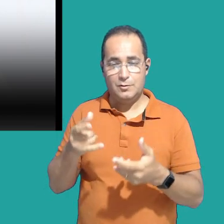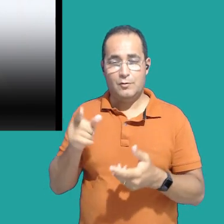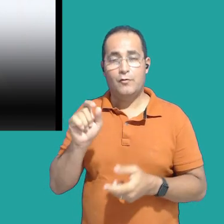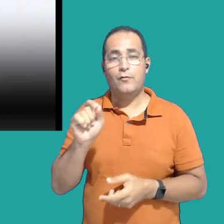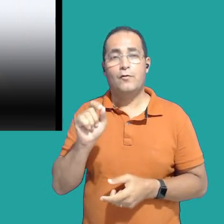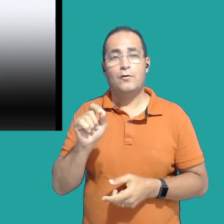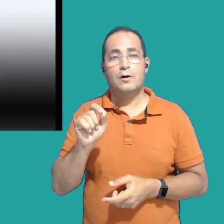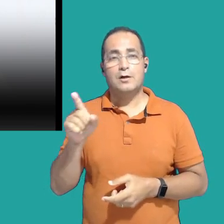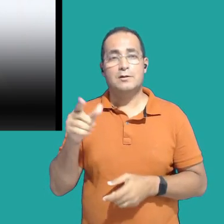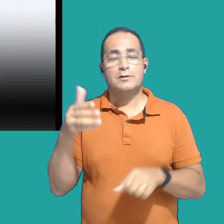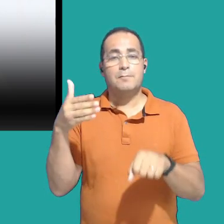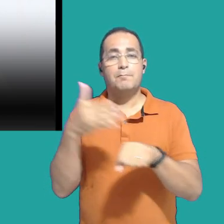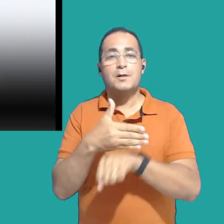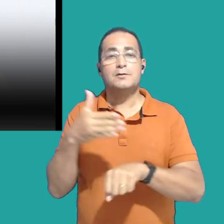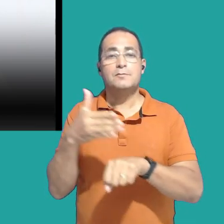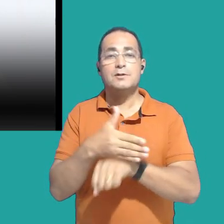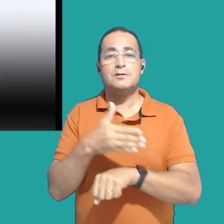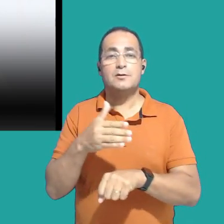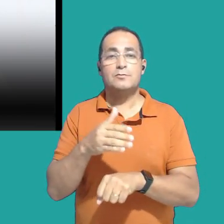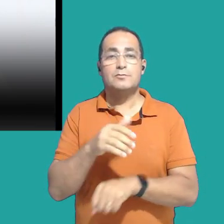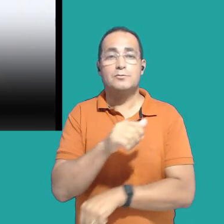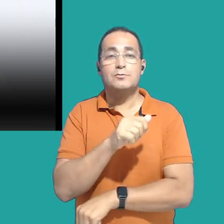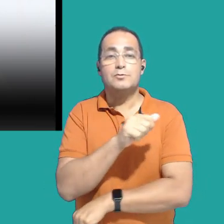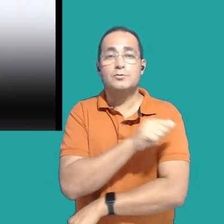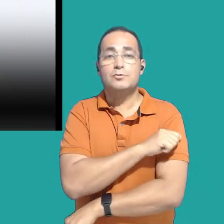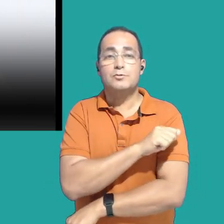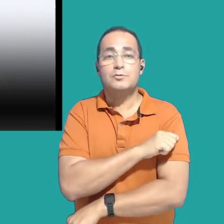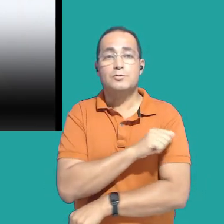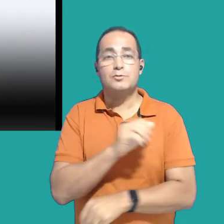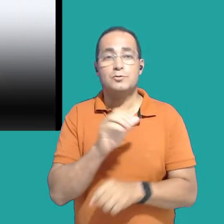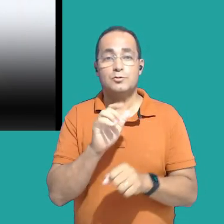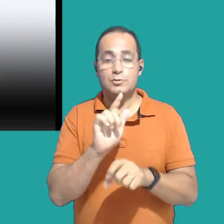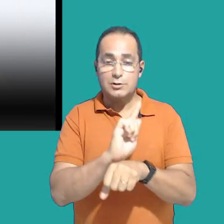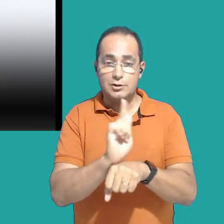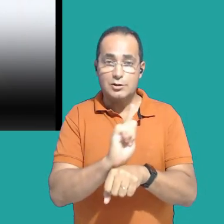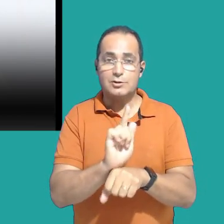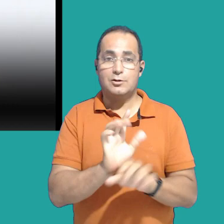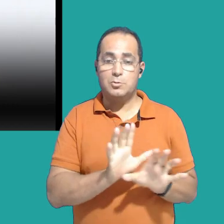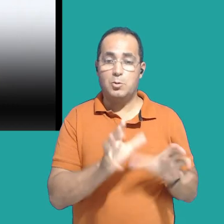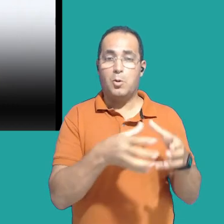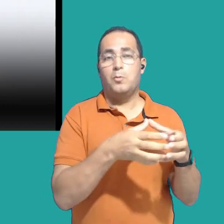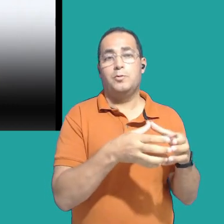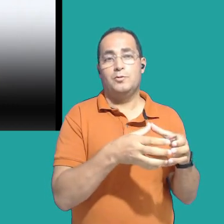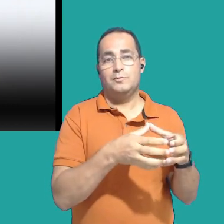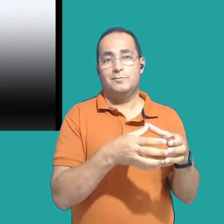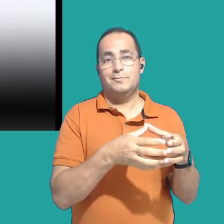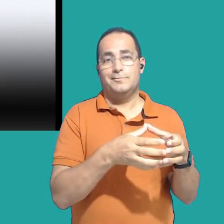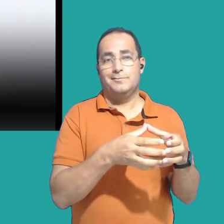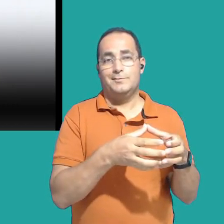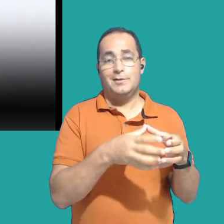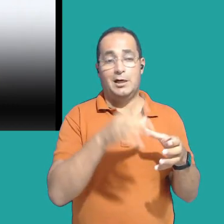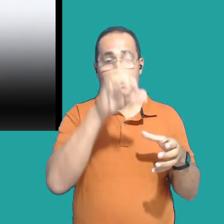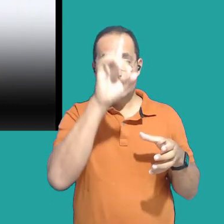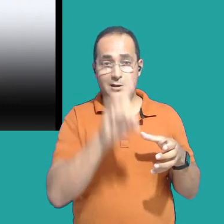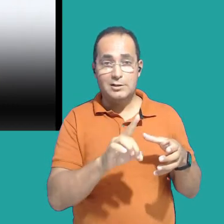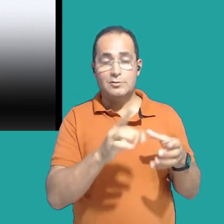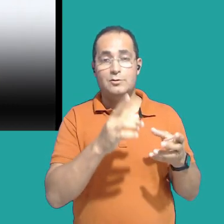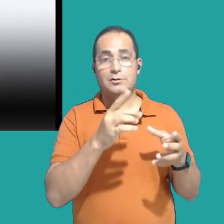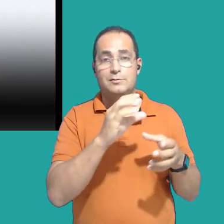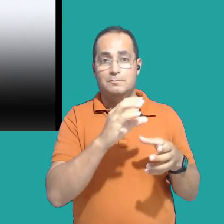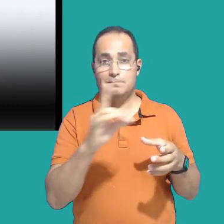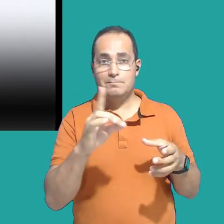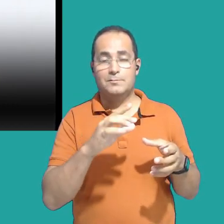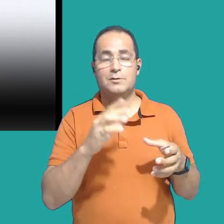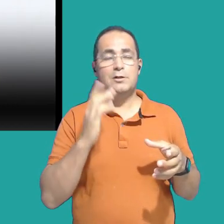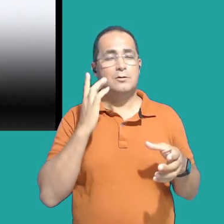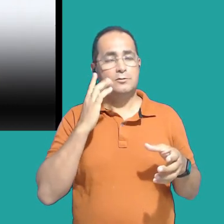falou foi essa questão da participação dos estudantes, do corpo docente, da diretoria